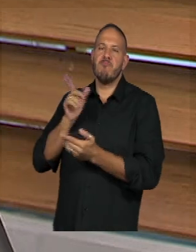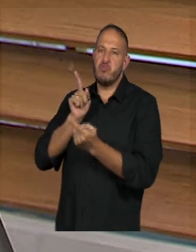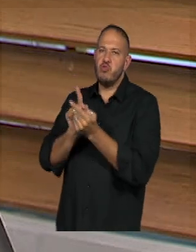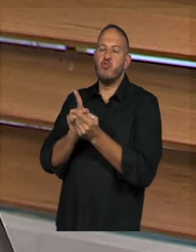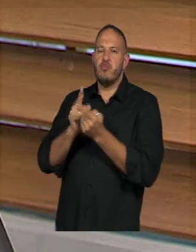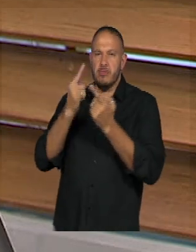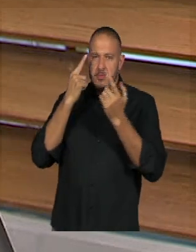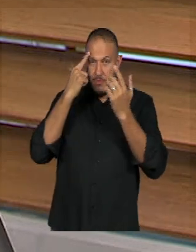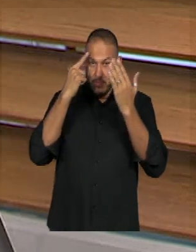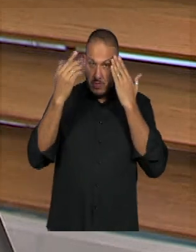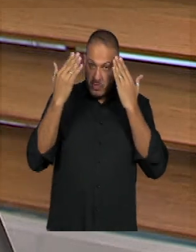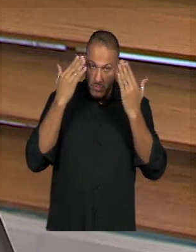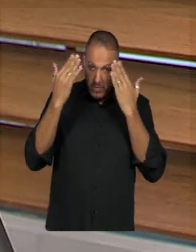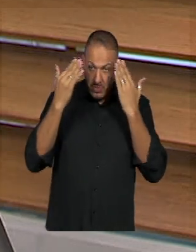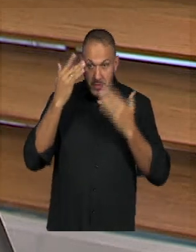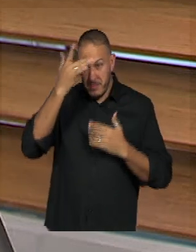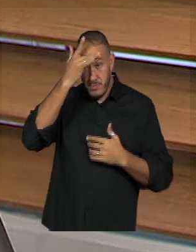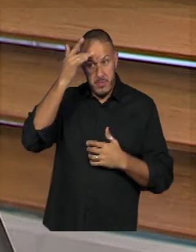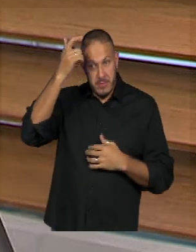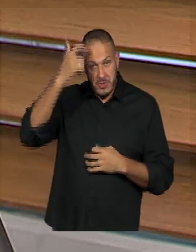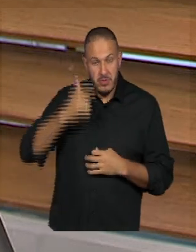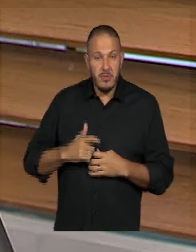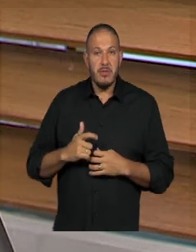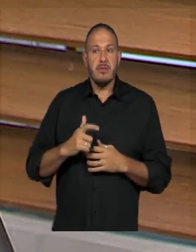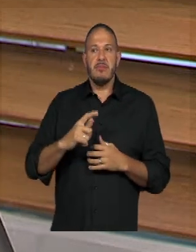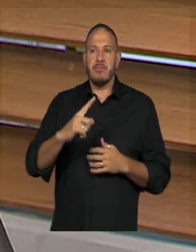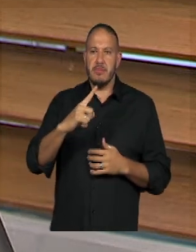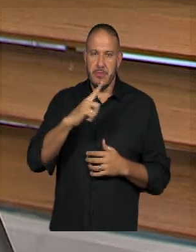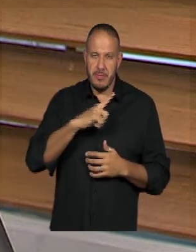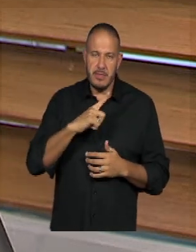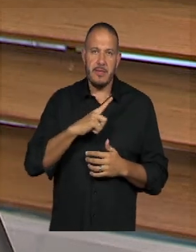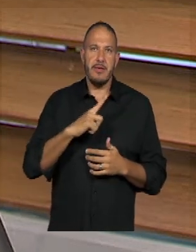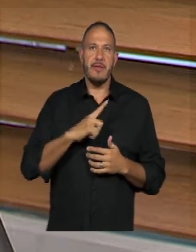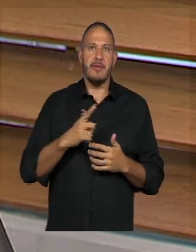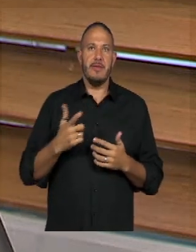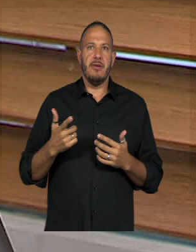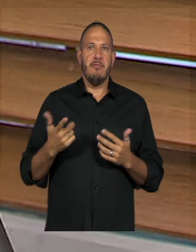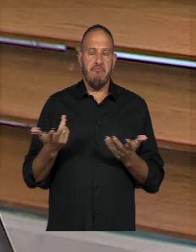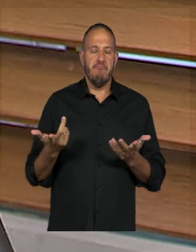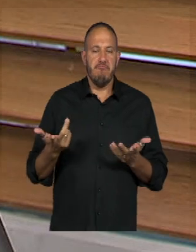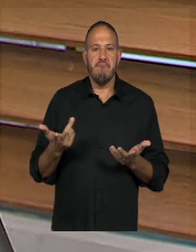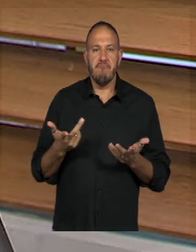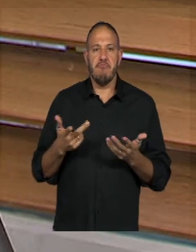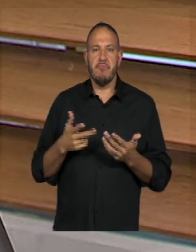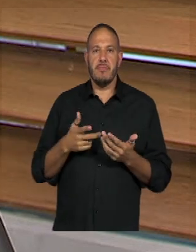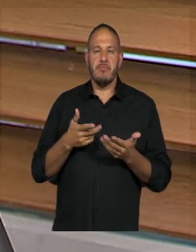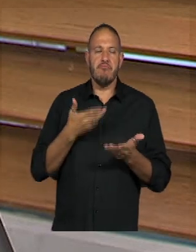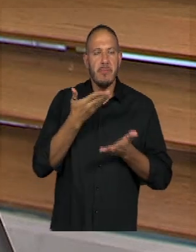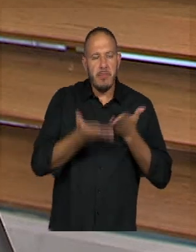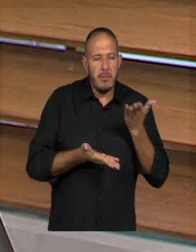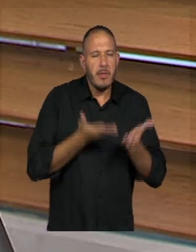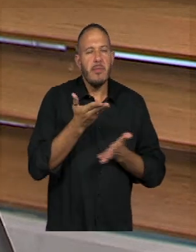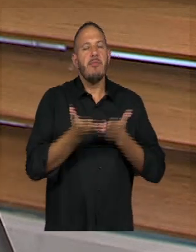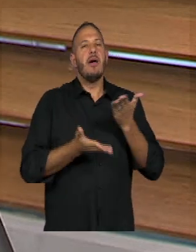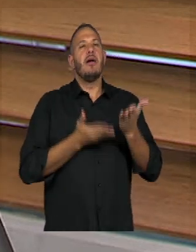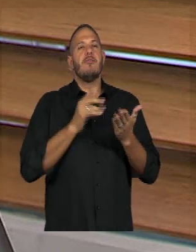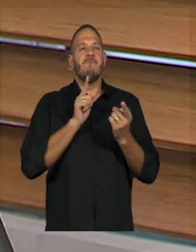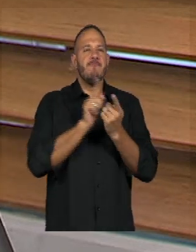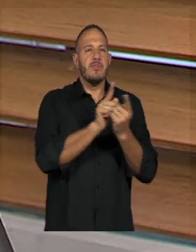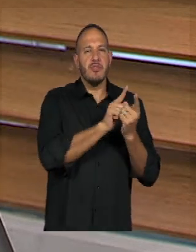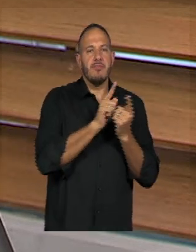para que ela, né, tenha um acompanhamento emocional.